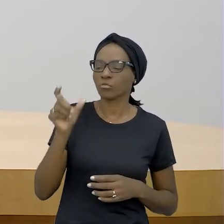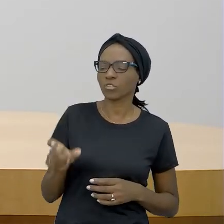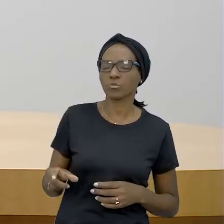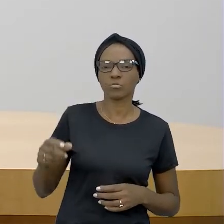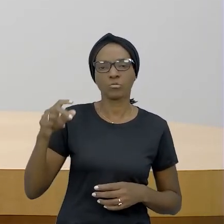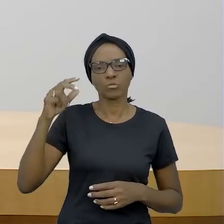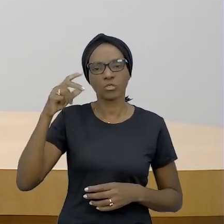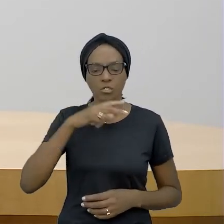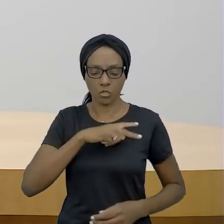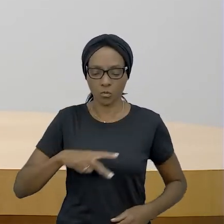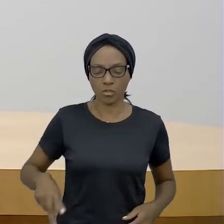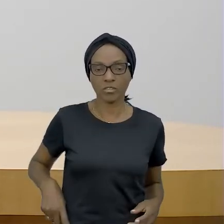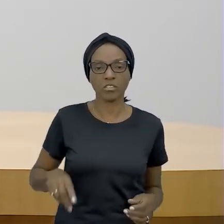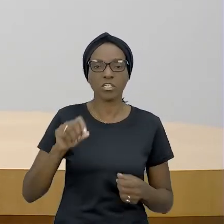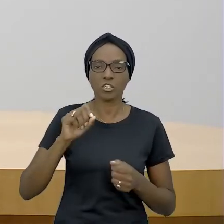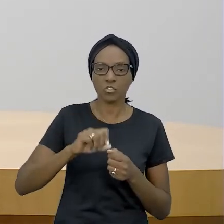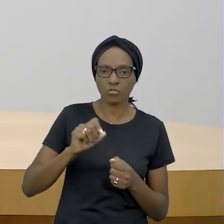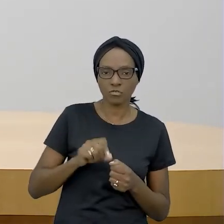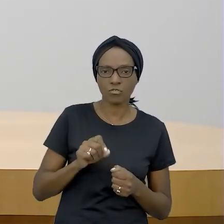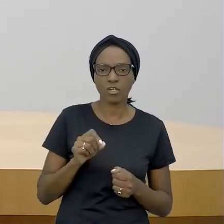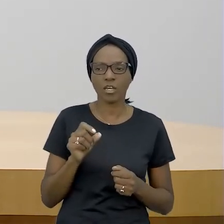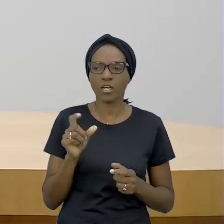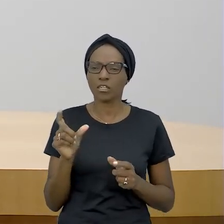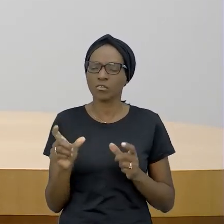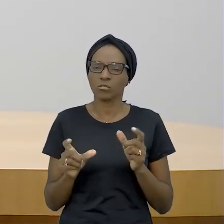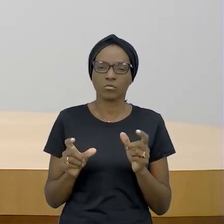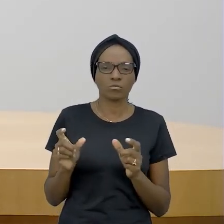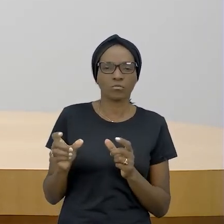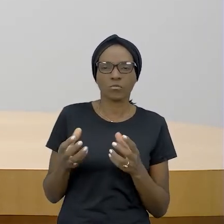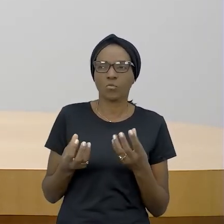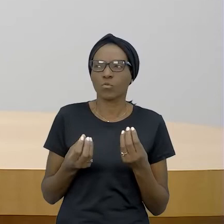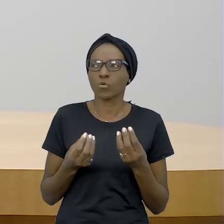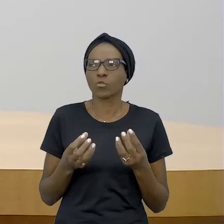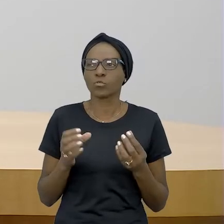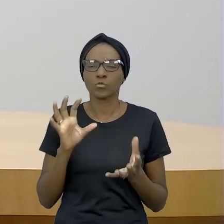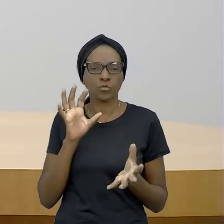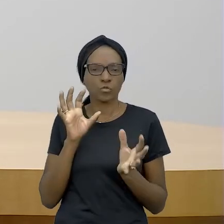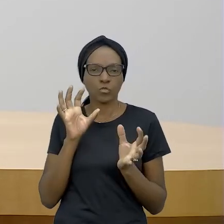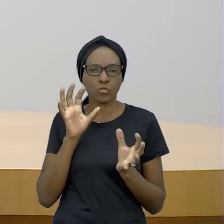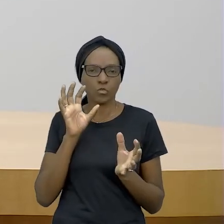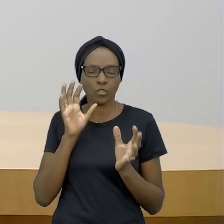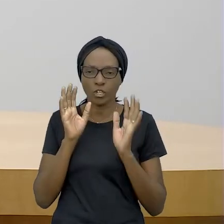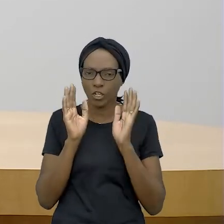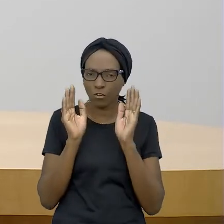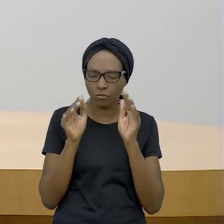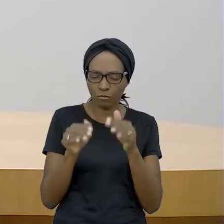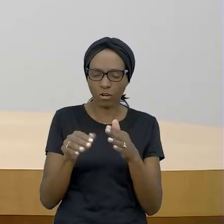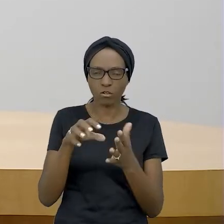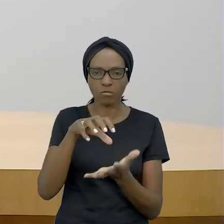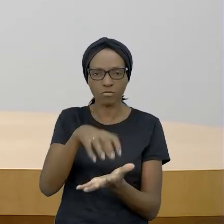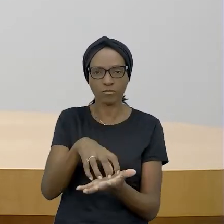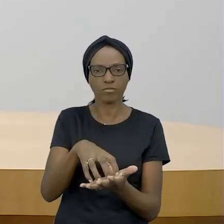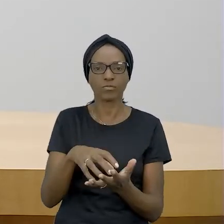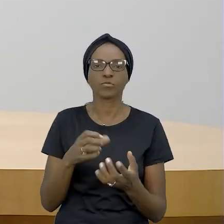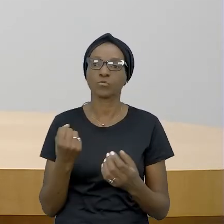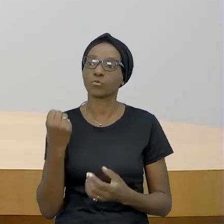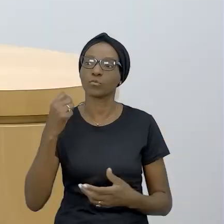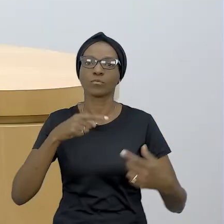se constituindo como uma figura absolutamente central, né, em todo o poder